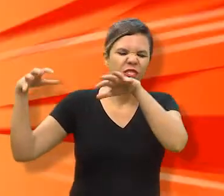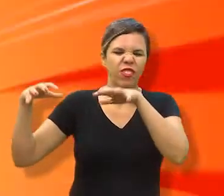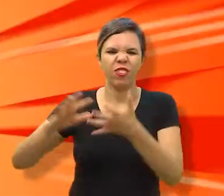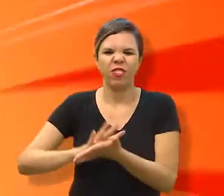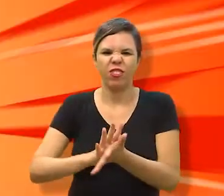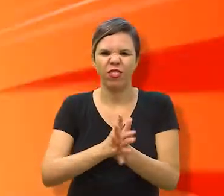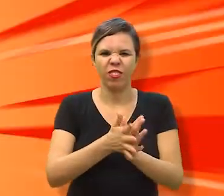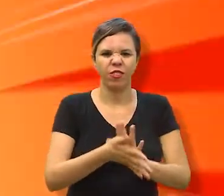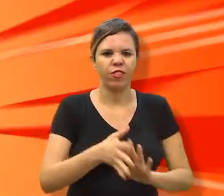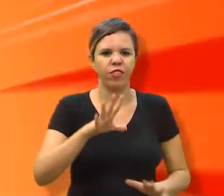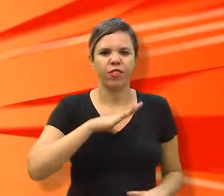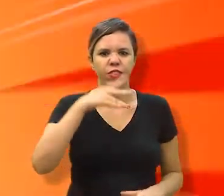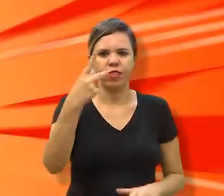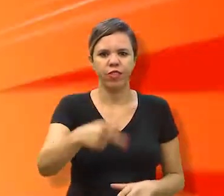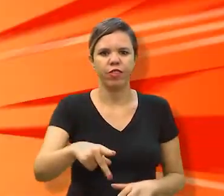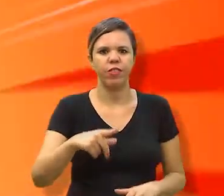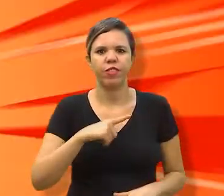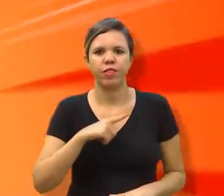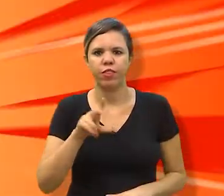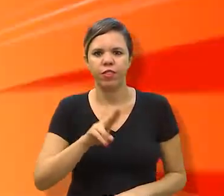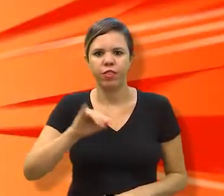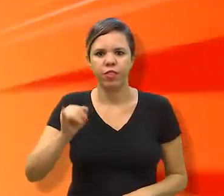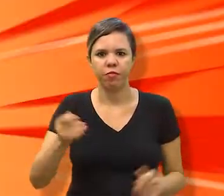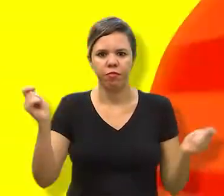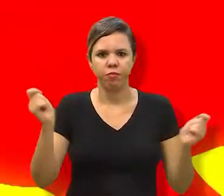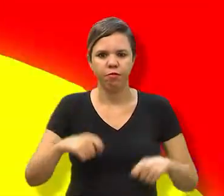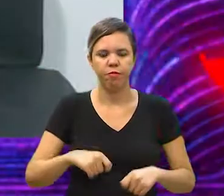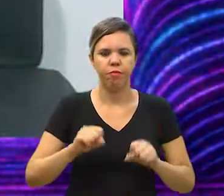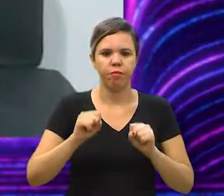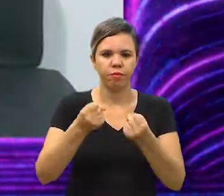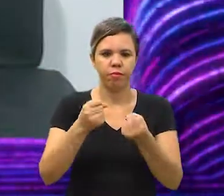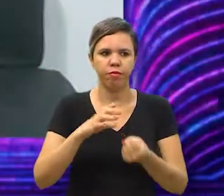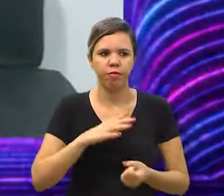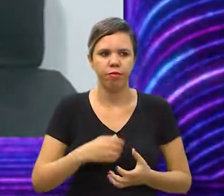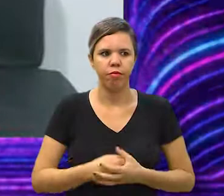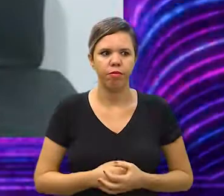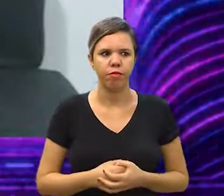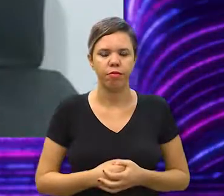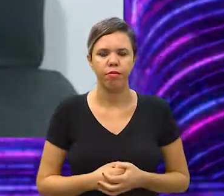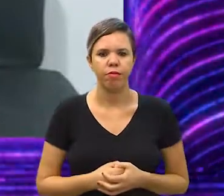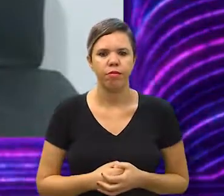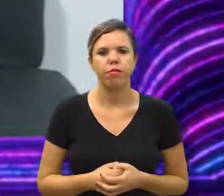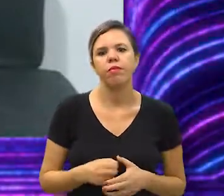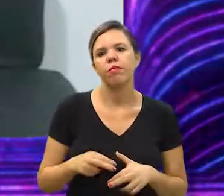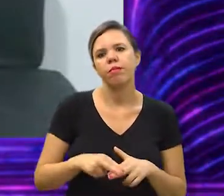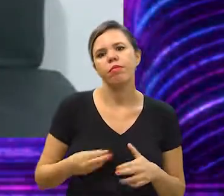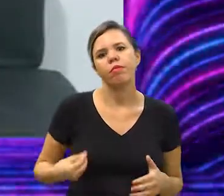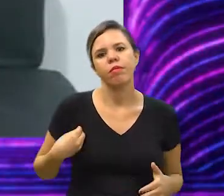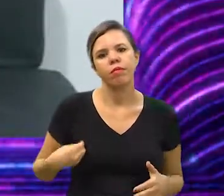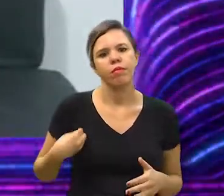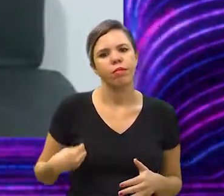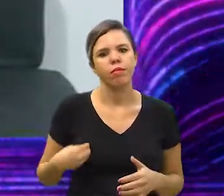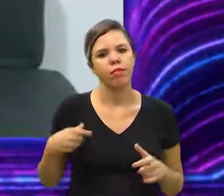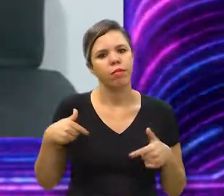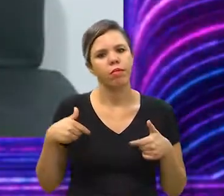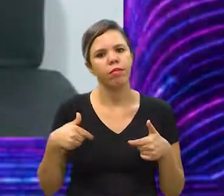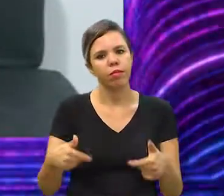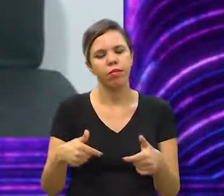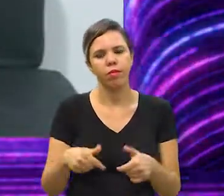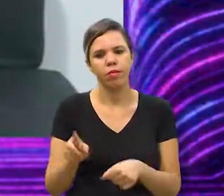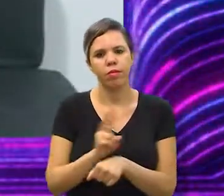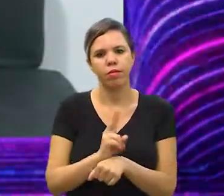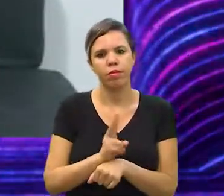cidade dele. E ele tem que usar esses poderes para defender a cidade, né? Só que por ele estar meio que atuando como